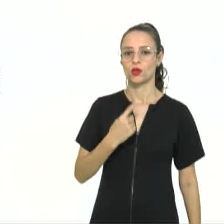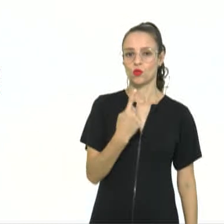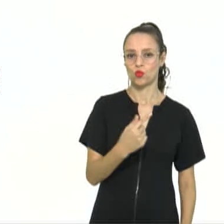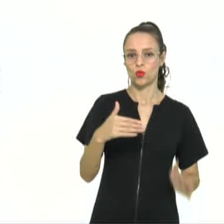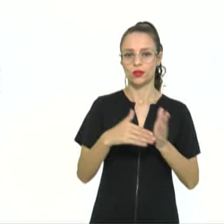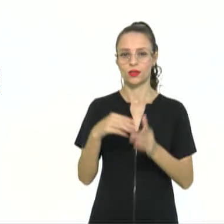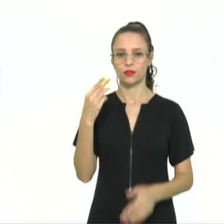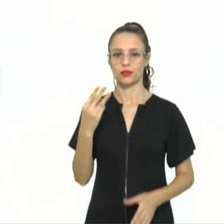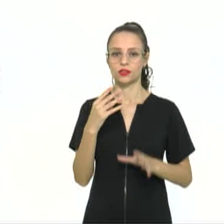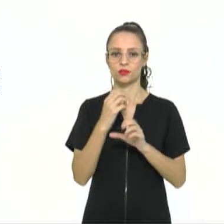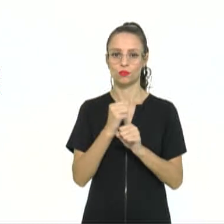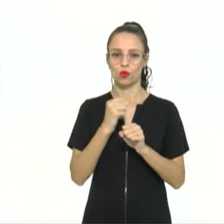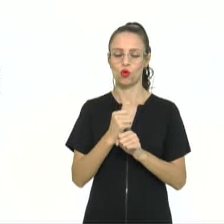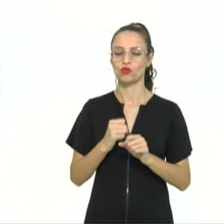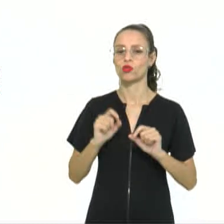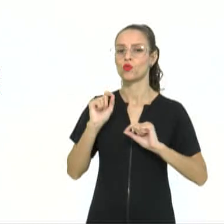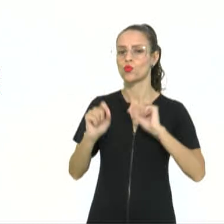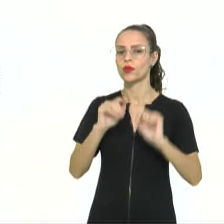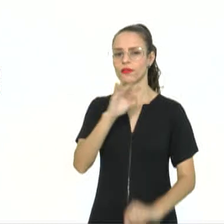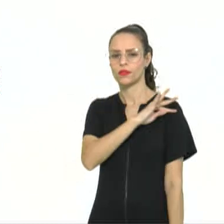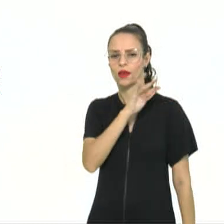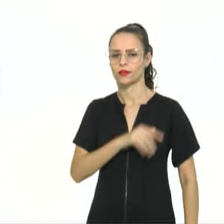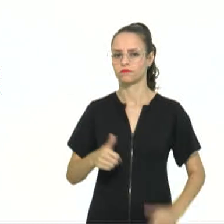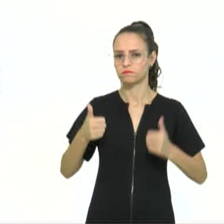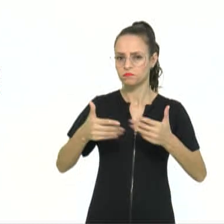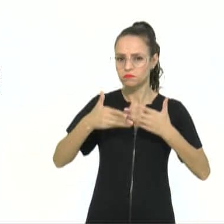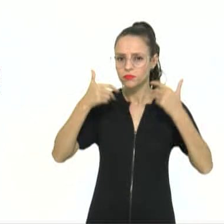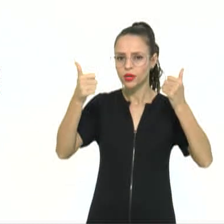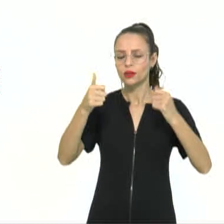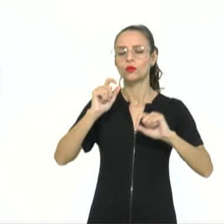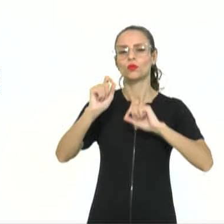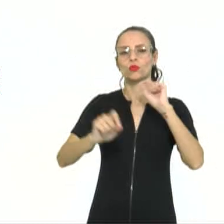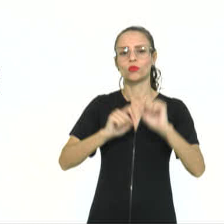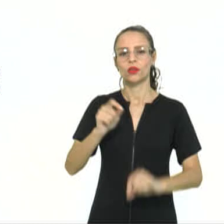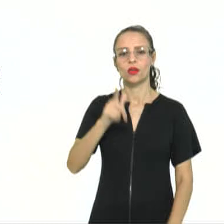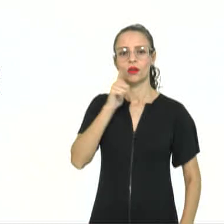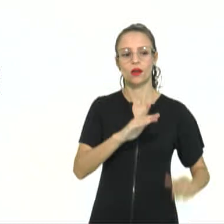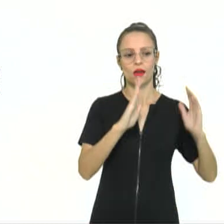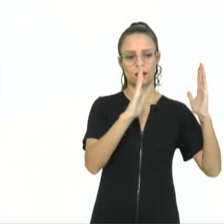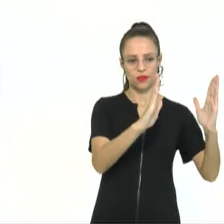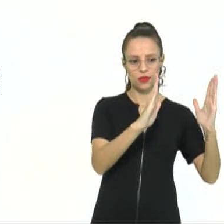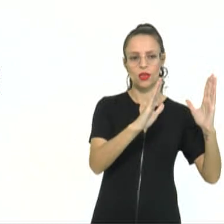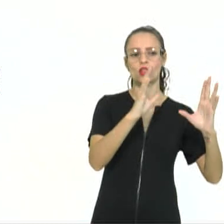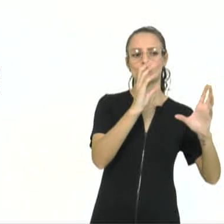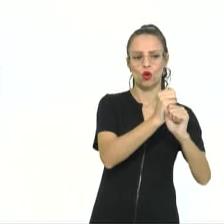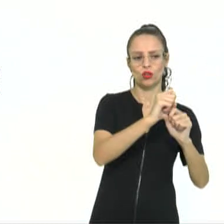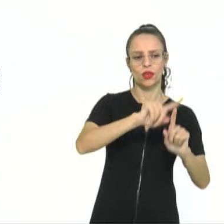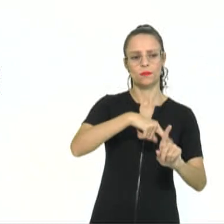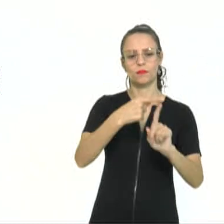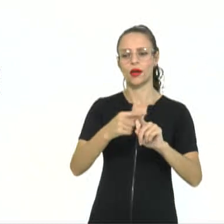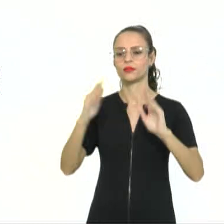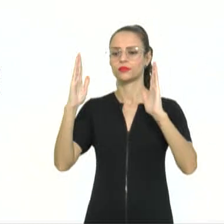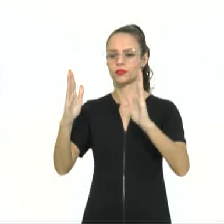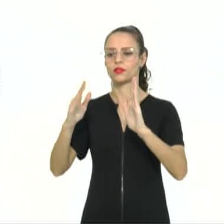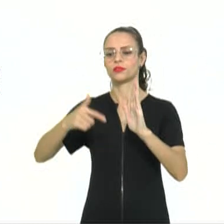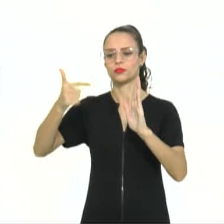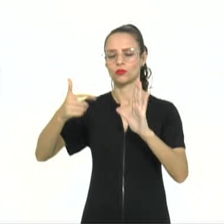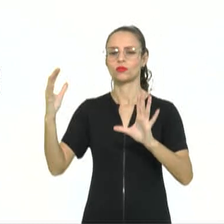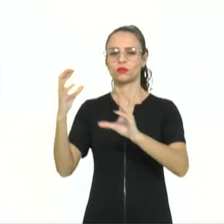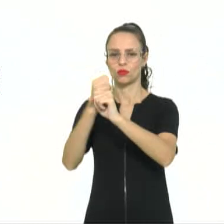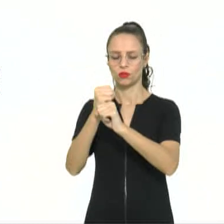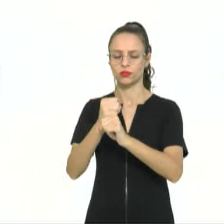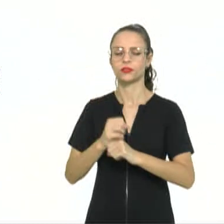a 3 pontos por técnicas bem-sucedidas. A pontuação obtida nos 2 rounds é cumulativa, né? Considera-se vencedor o atleta